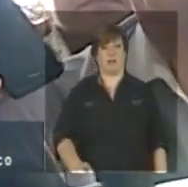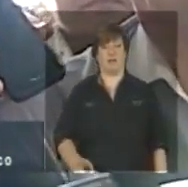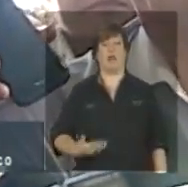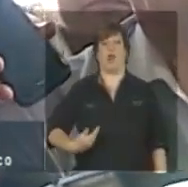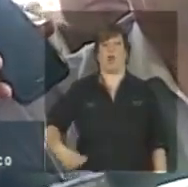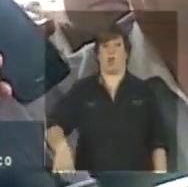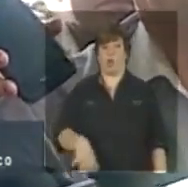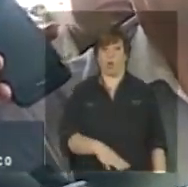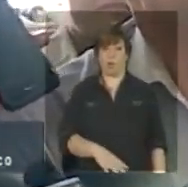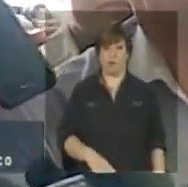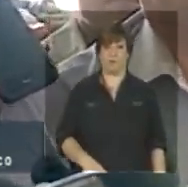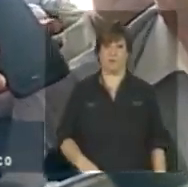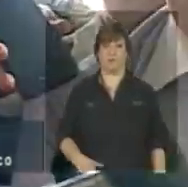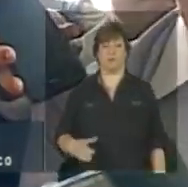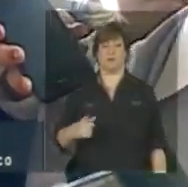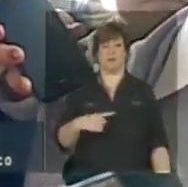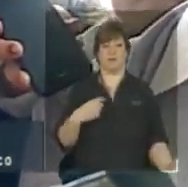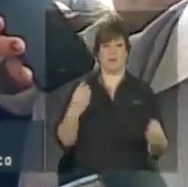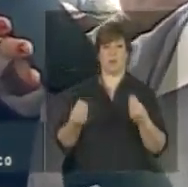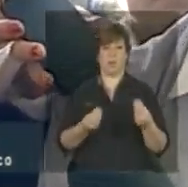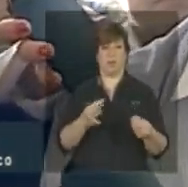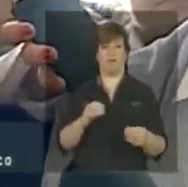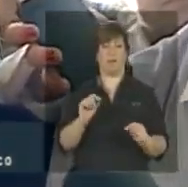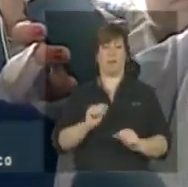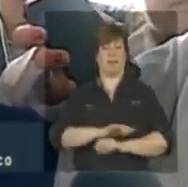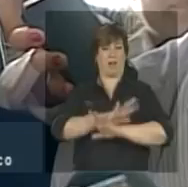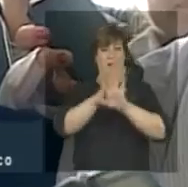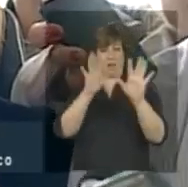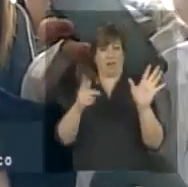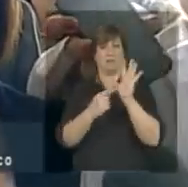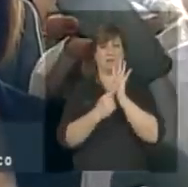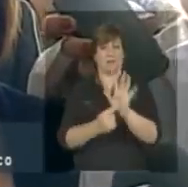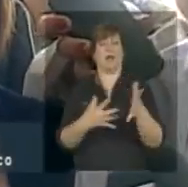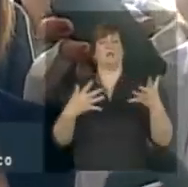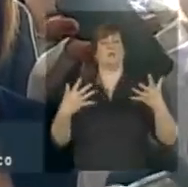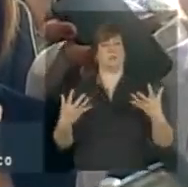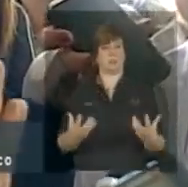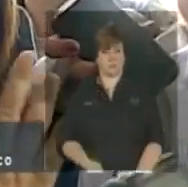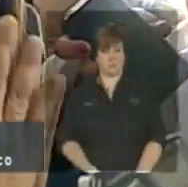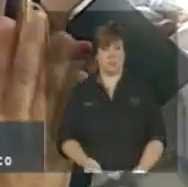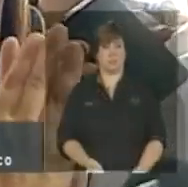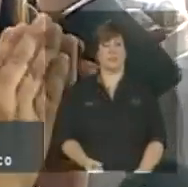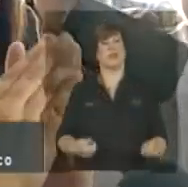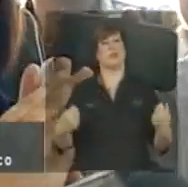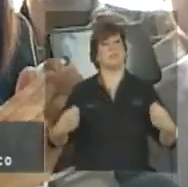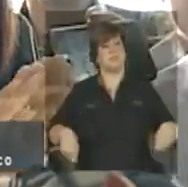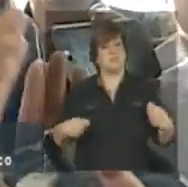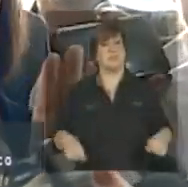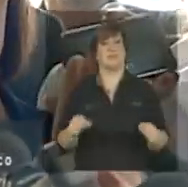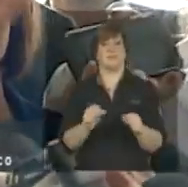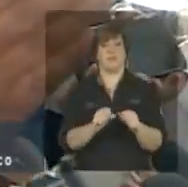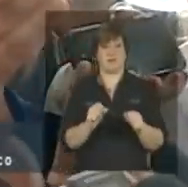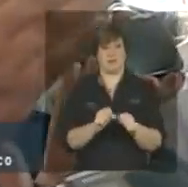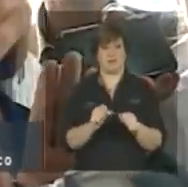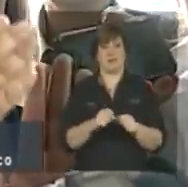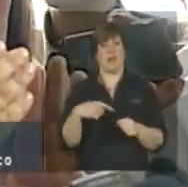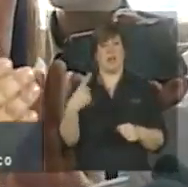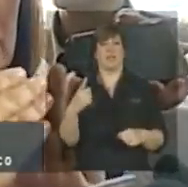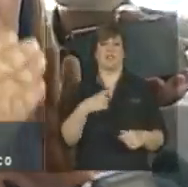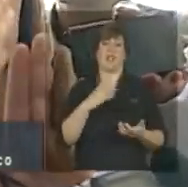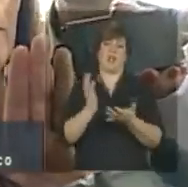Nós, de forma assim, muito transparente, assumimos que tinha de fazer eles tinham